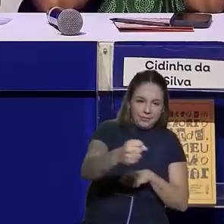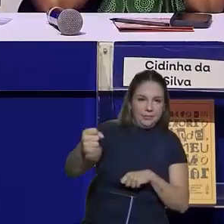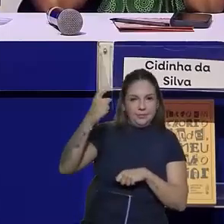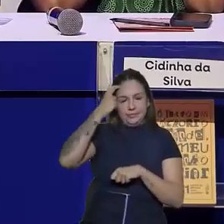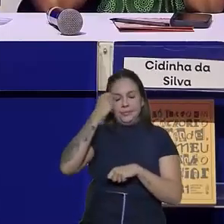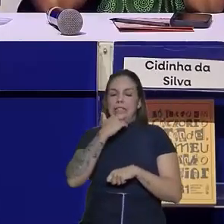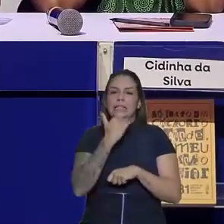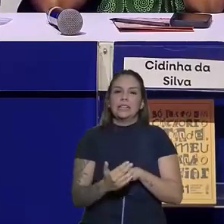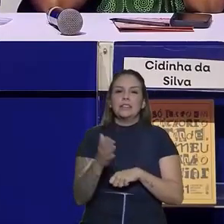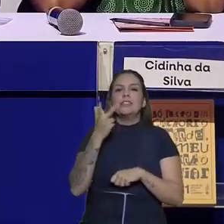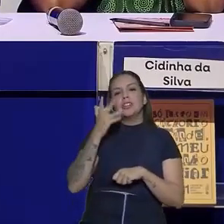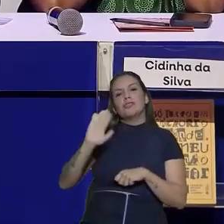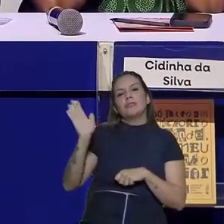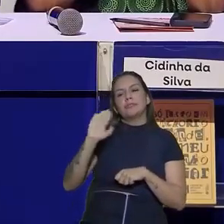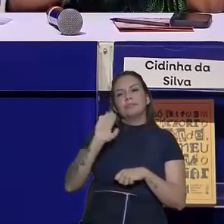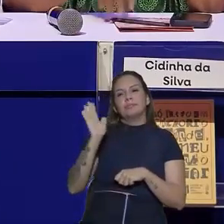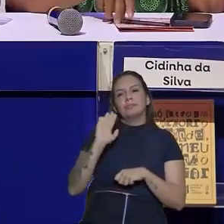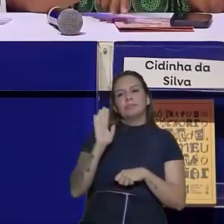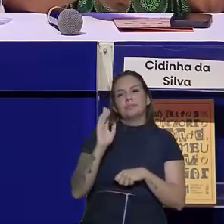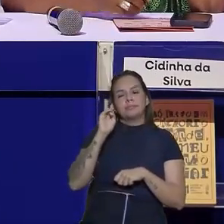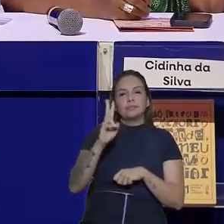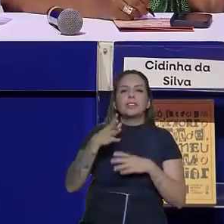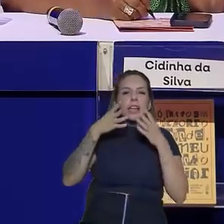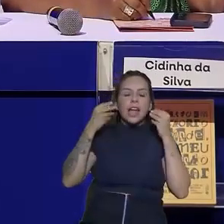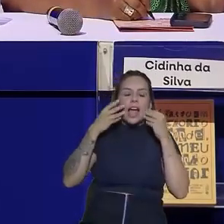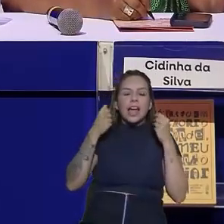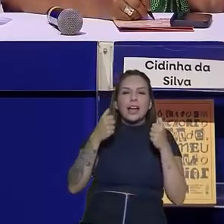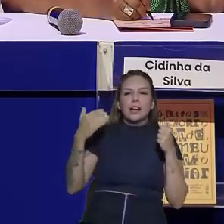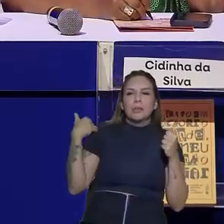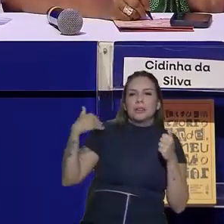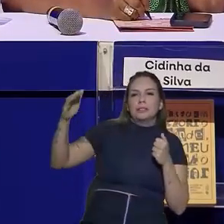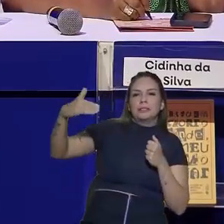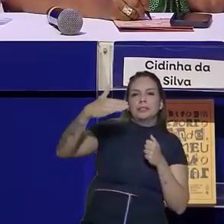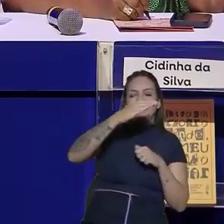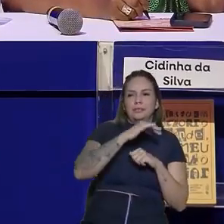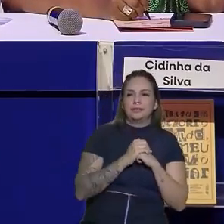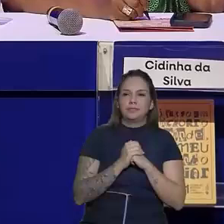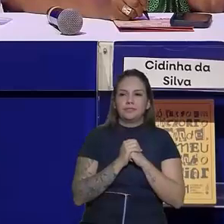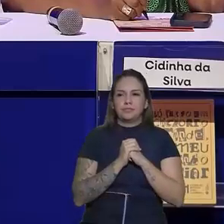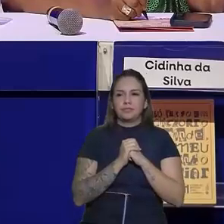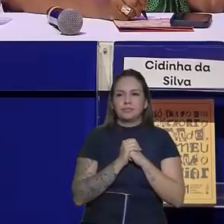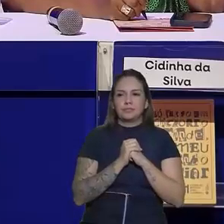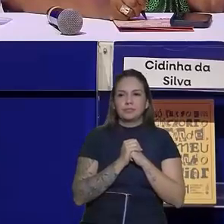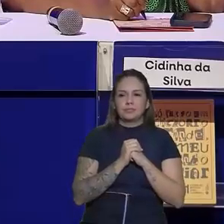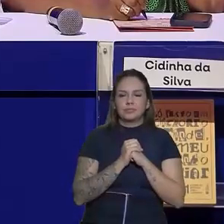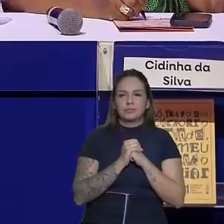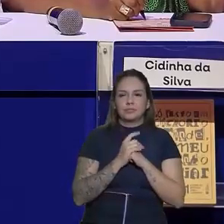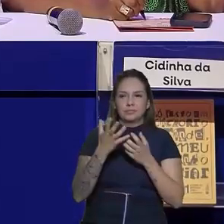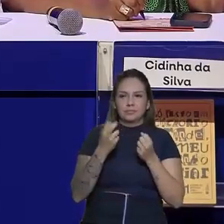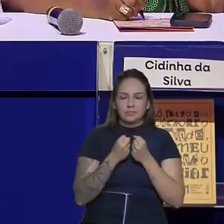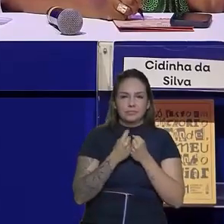é pensar que ninguém vai te dar tchau e nem dará para ver o gato dos vizinhos passeando pelo parapeito da janela. Tampouco dará